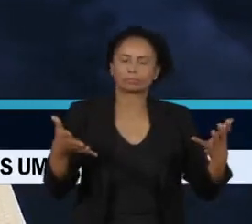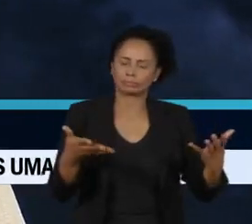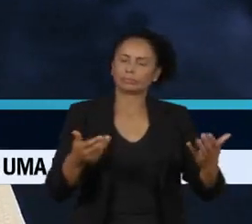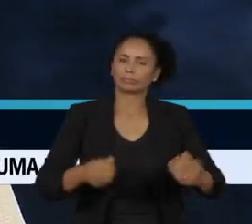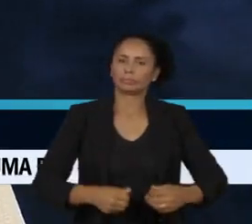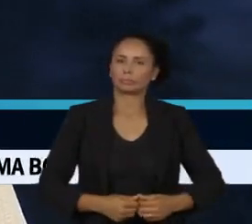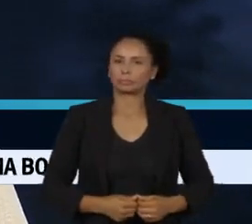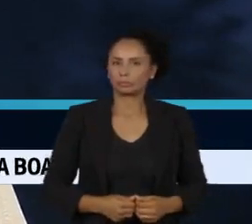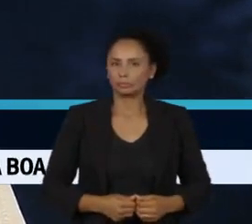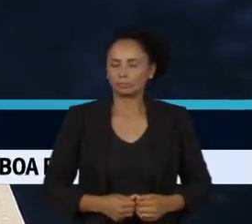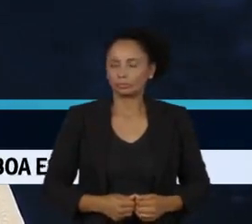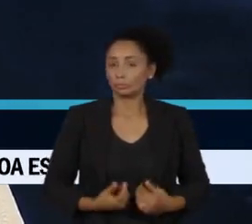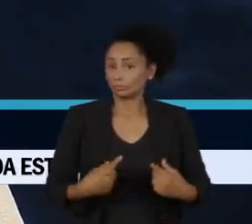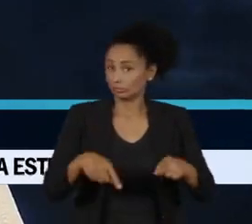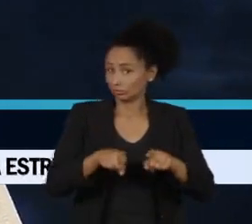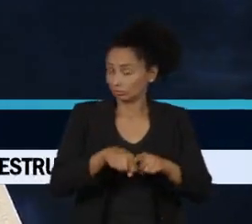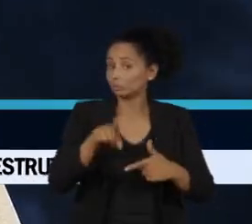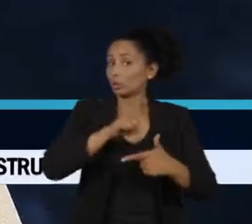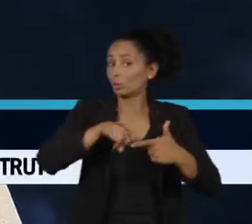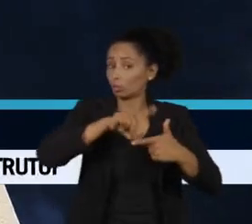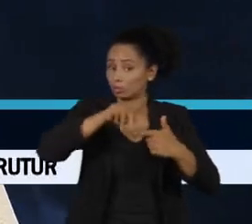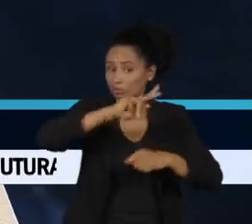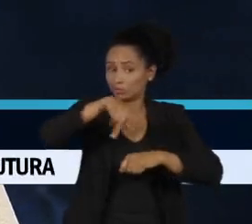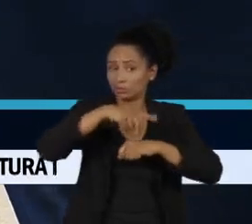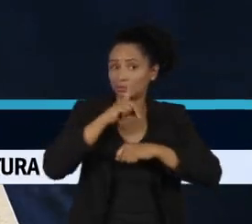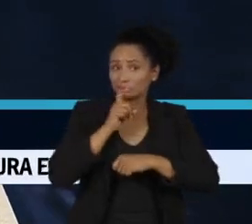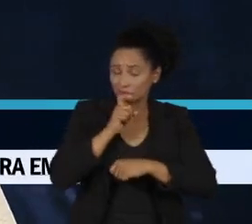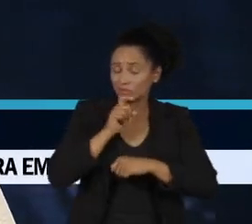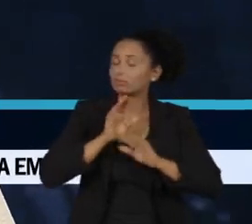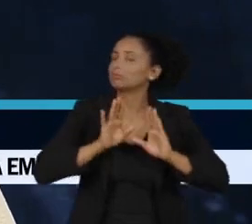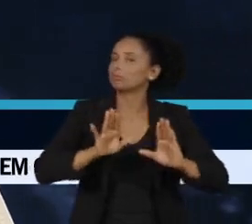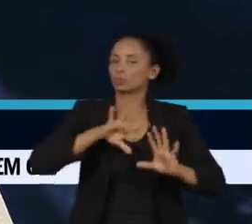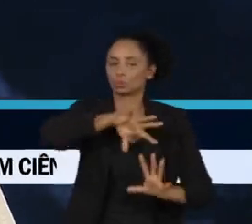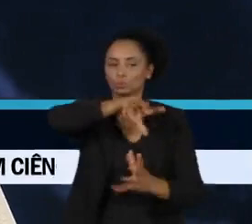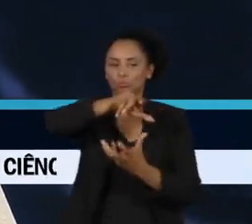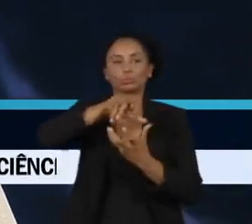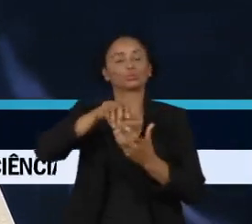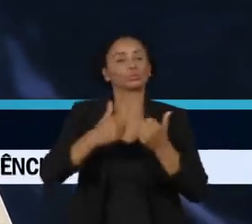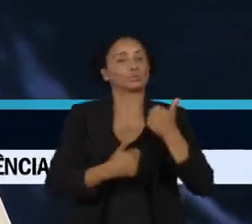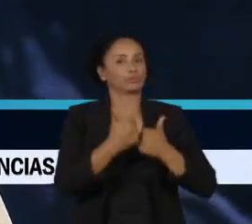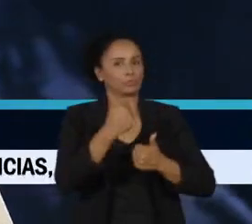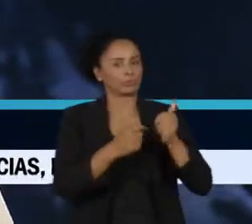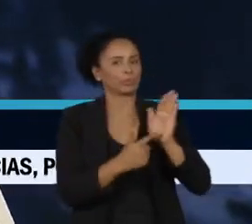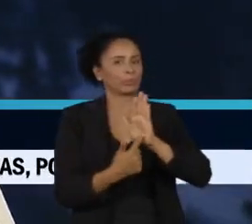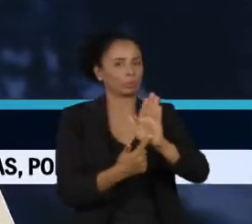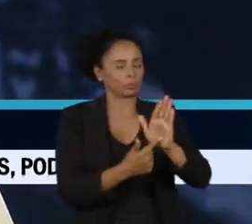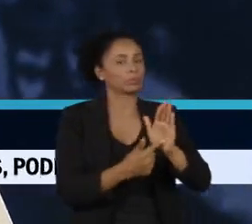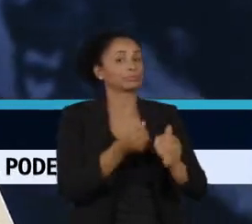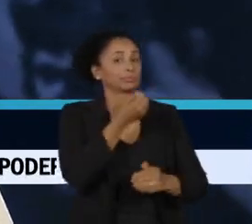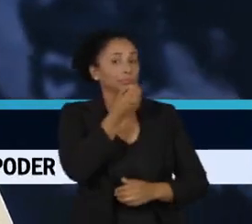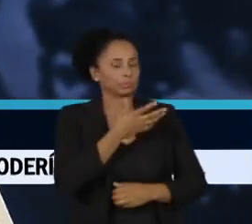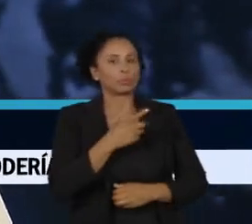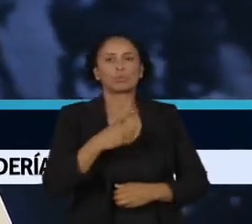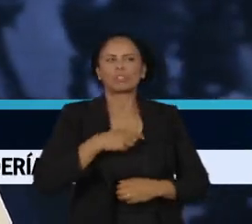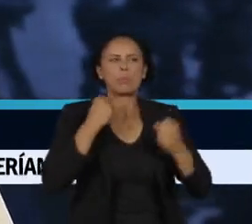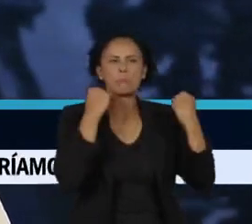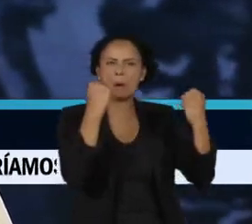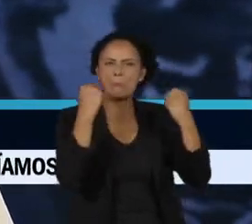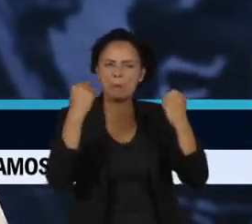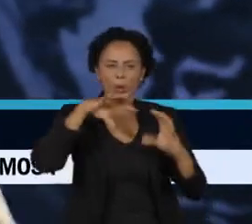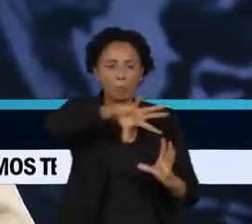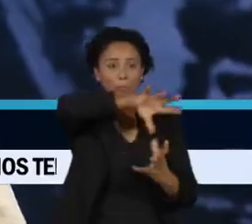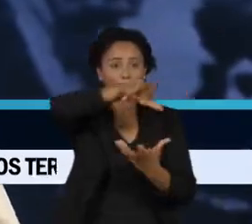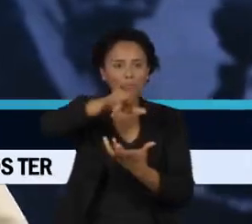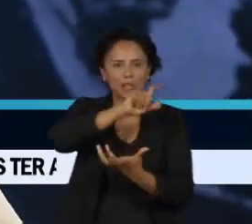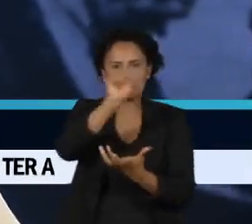Mas em meio a esse cenário complexo do Catar, o mundo do futebol é um espaço à parte. Torcedores de todo canto do planeta já contam uns